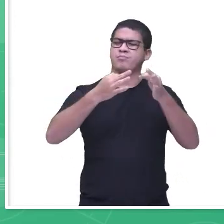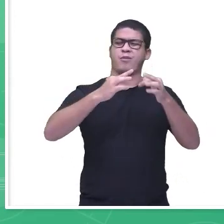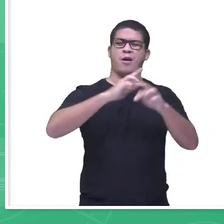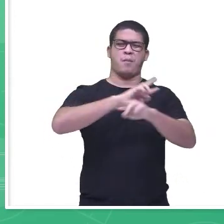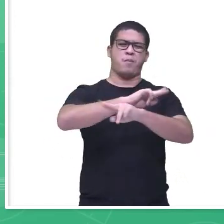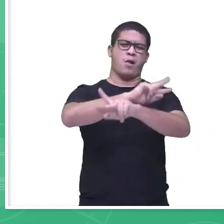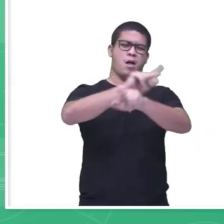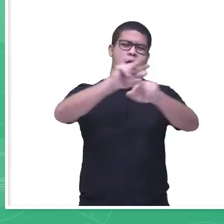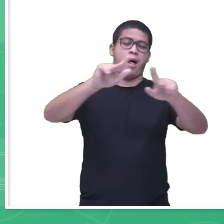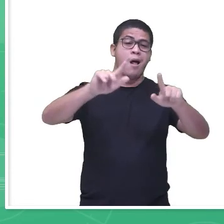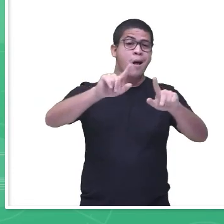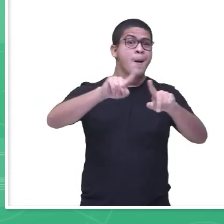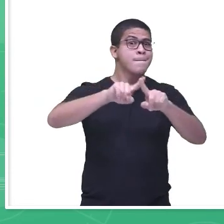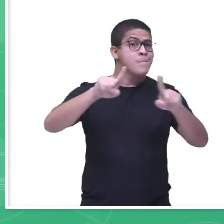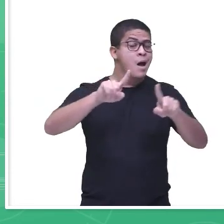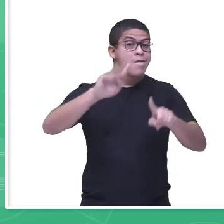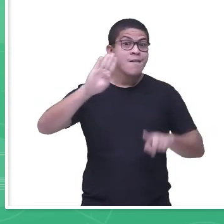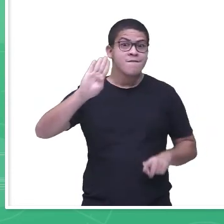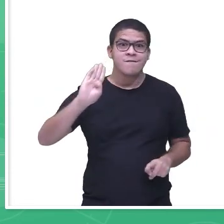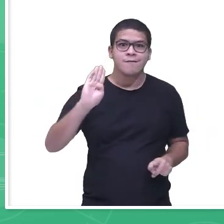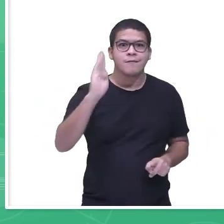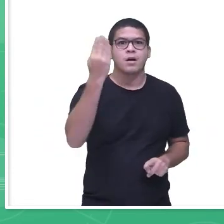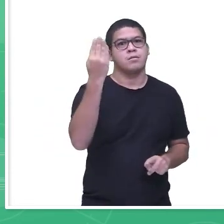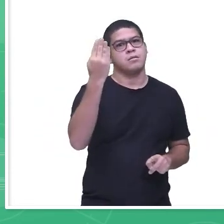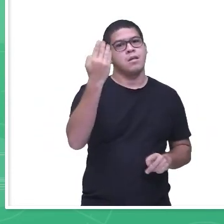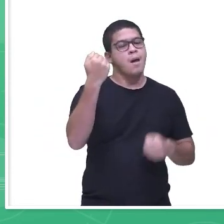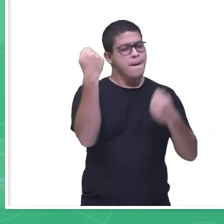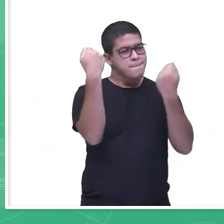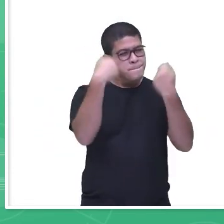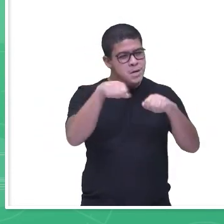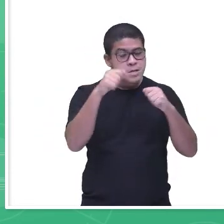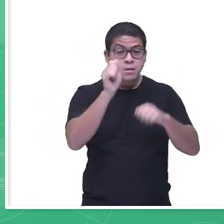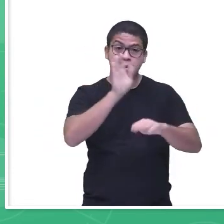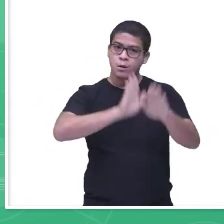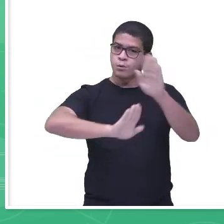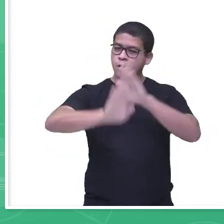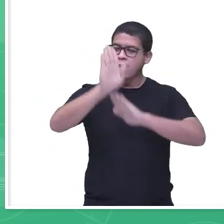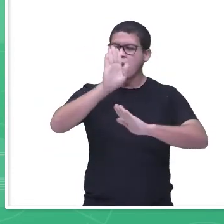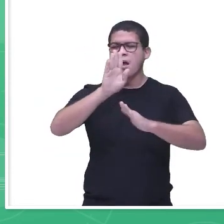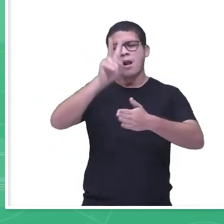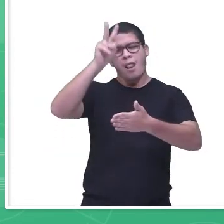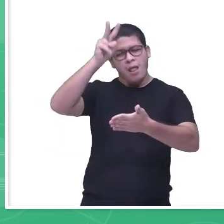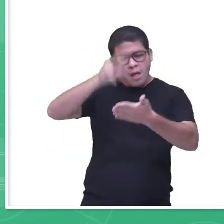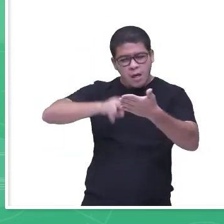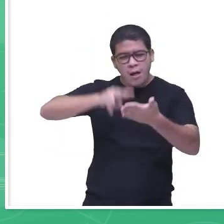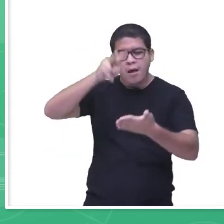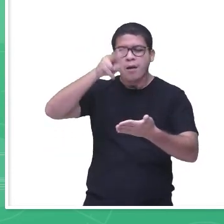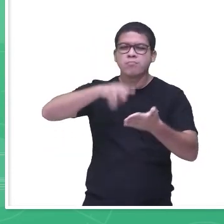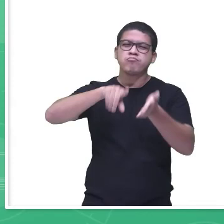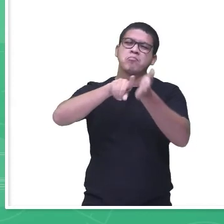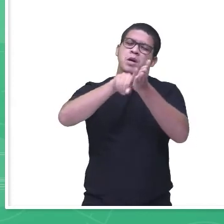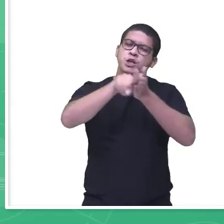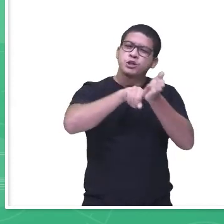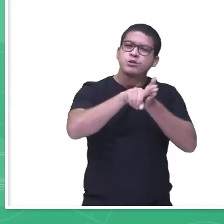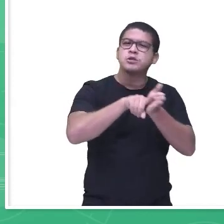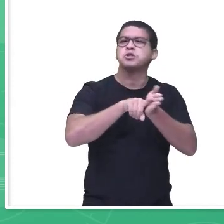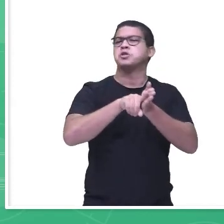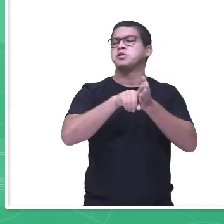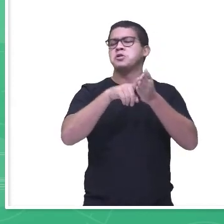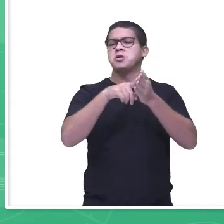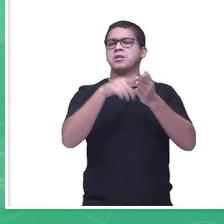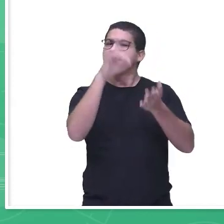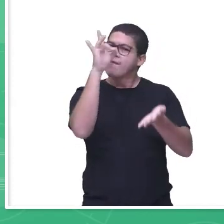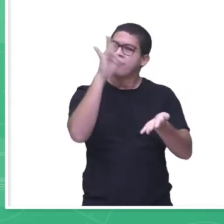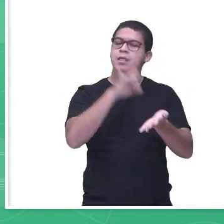aí, e o pior é que a gente passa muito rápido, né? De um contato para o outro, e aí